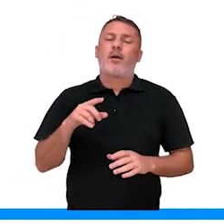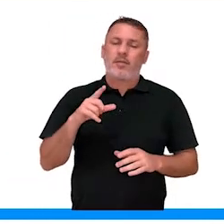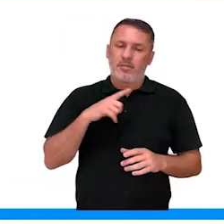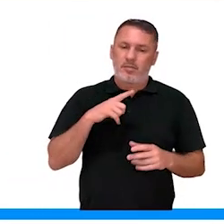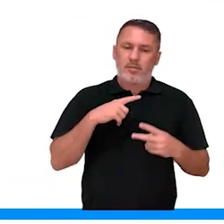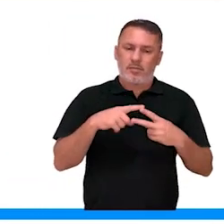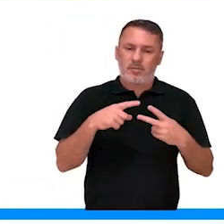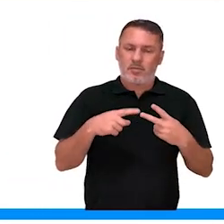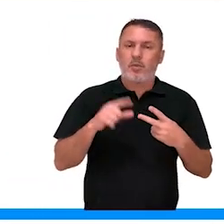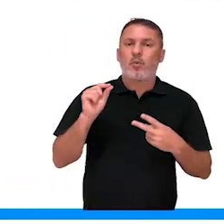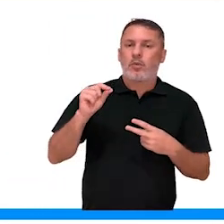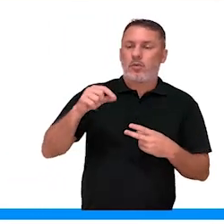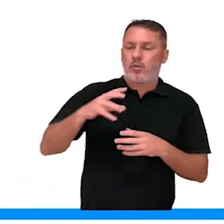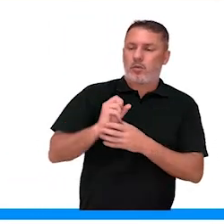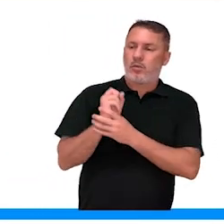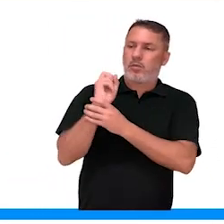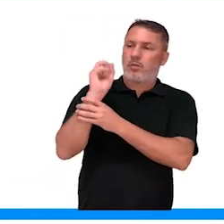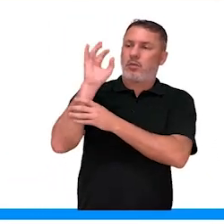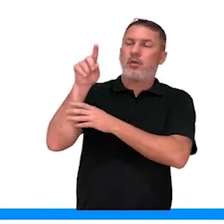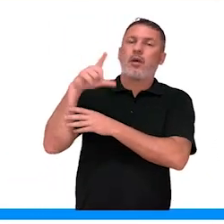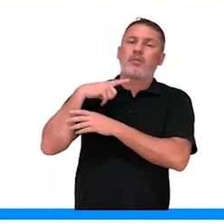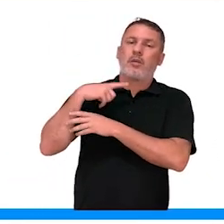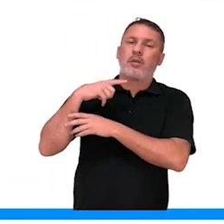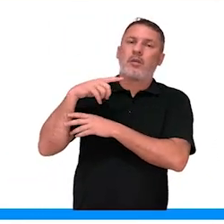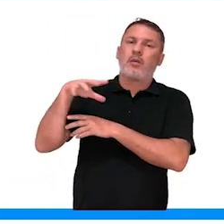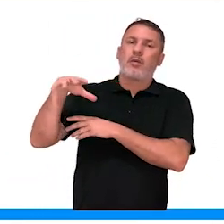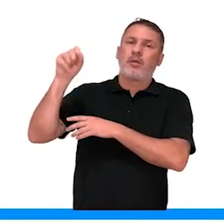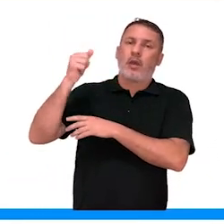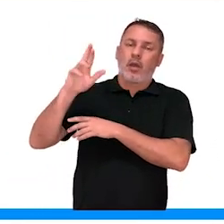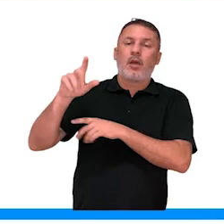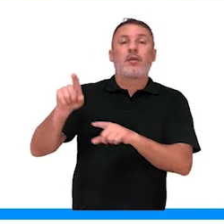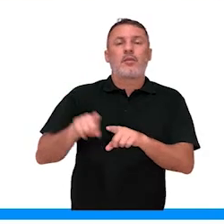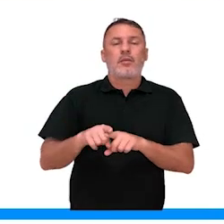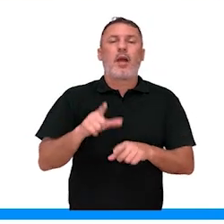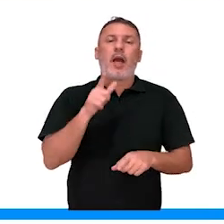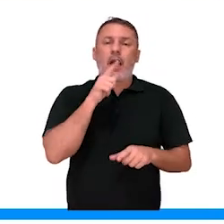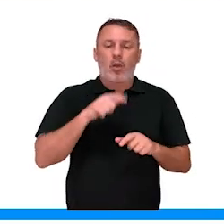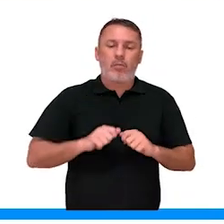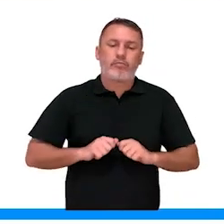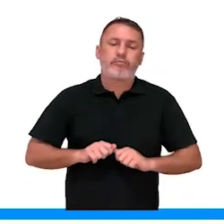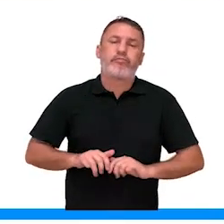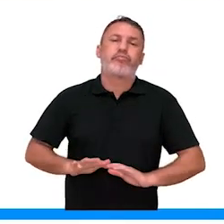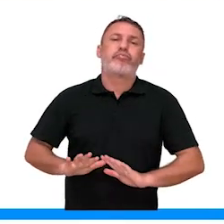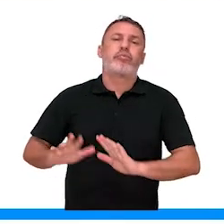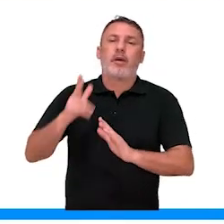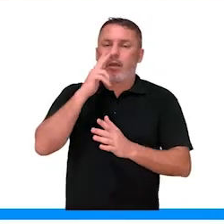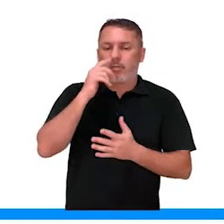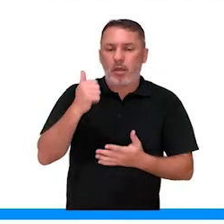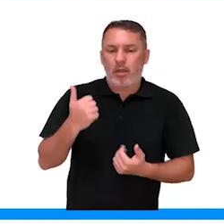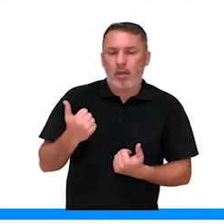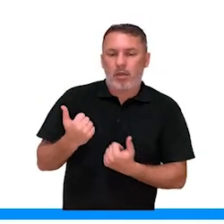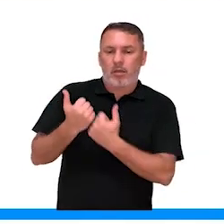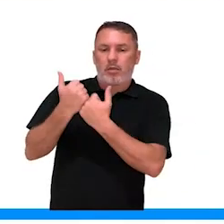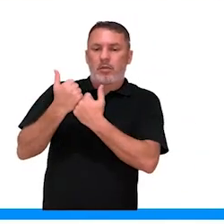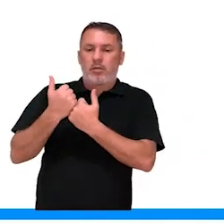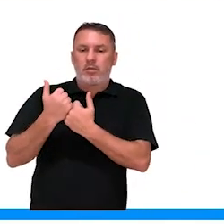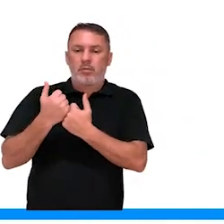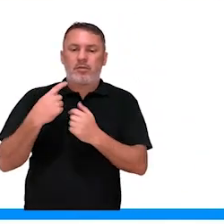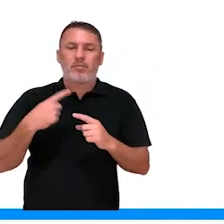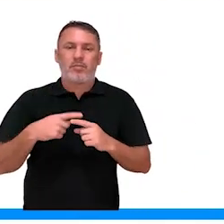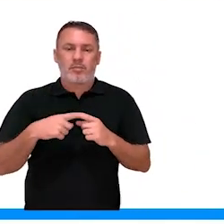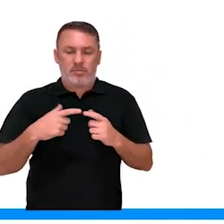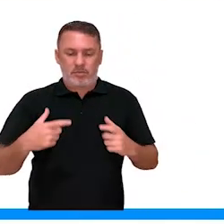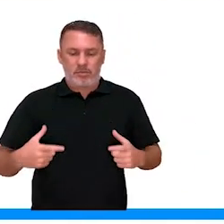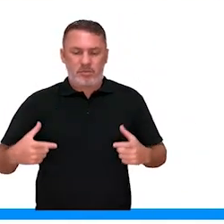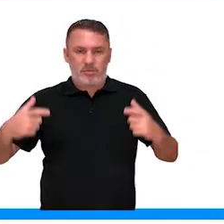A transpiração da planta vai auxiliar nisso e a capilaridade, que vai fazer com que essa água suba para dentro